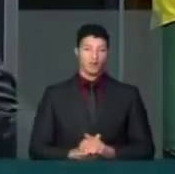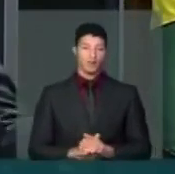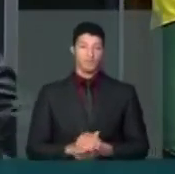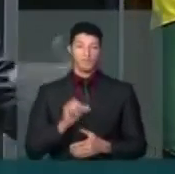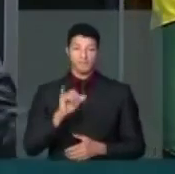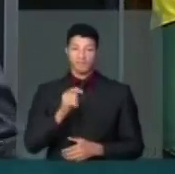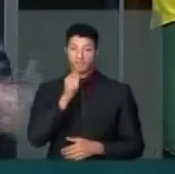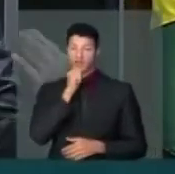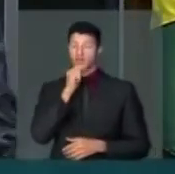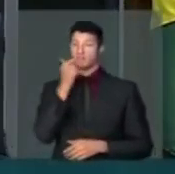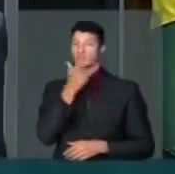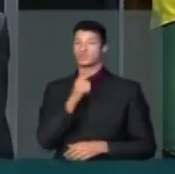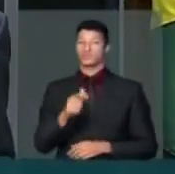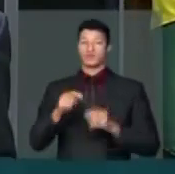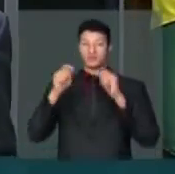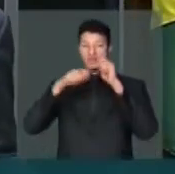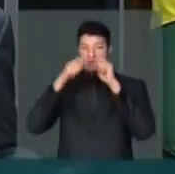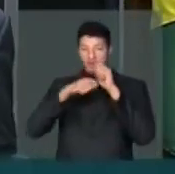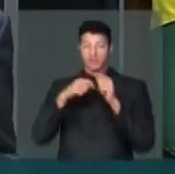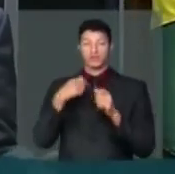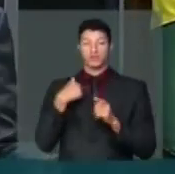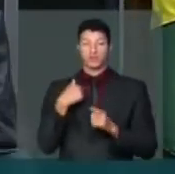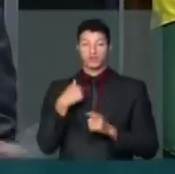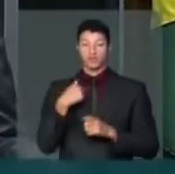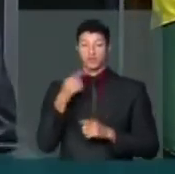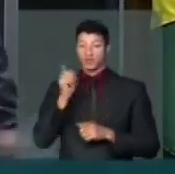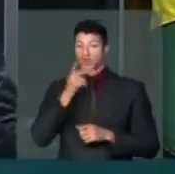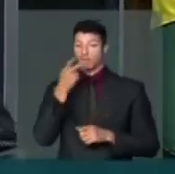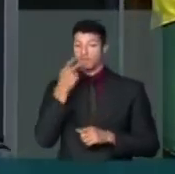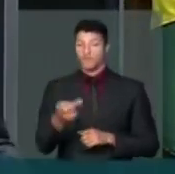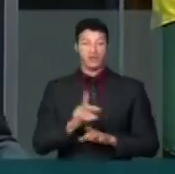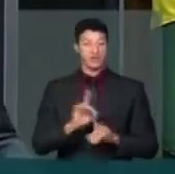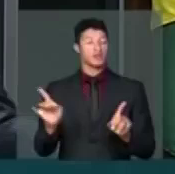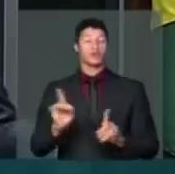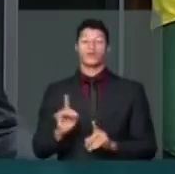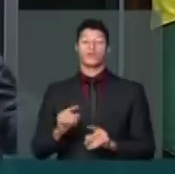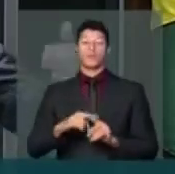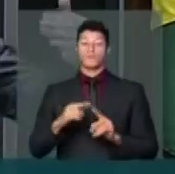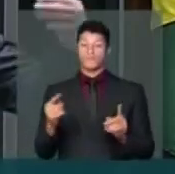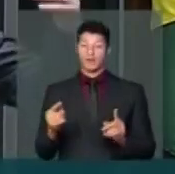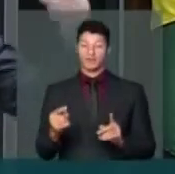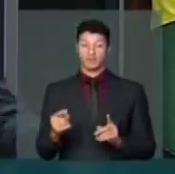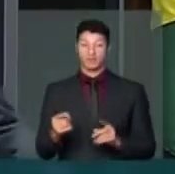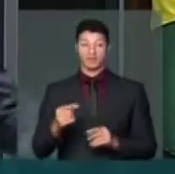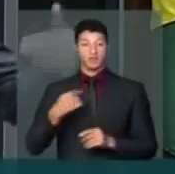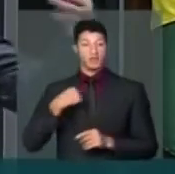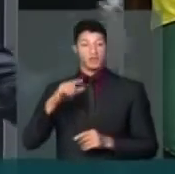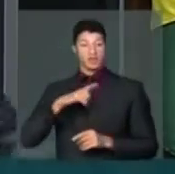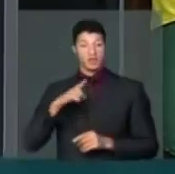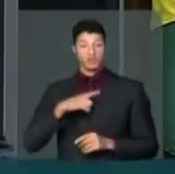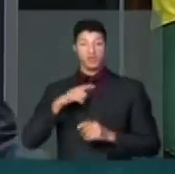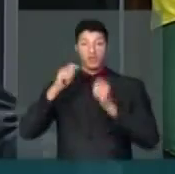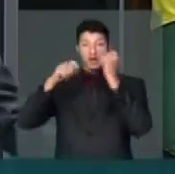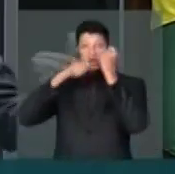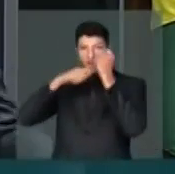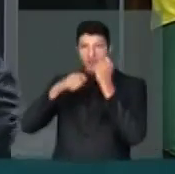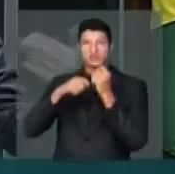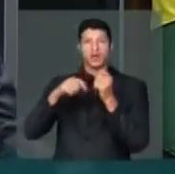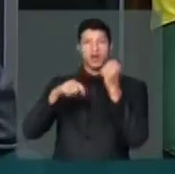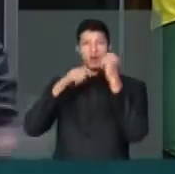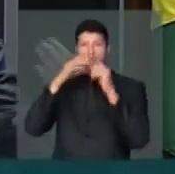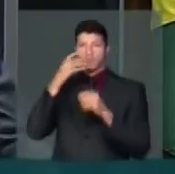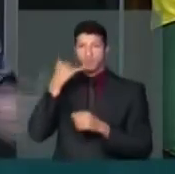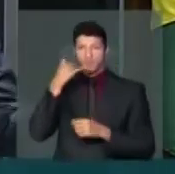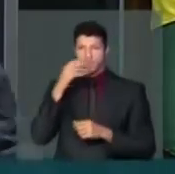Se ainda não tivesse gravação, eu não faria isso. Mas tem uma gravação e eu